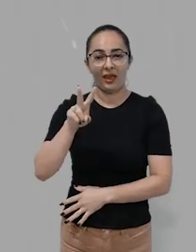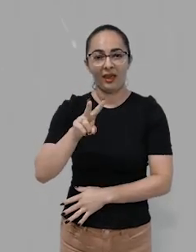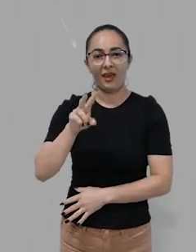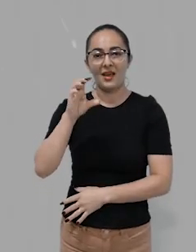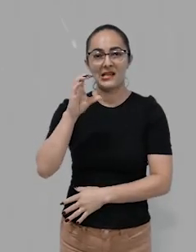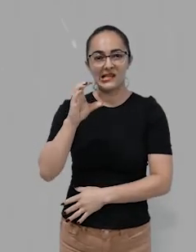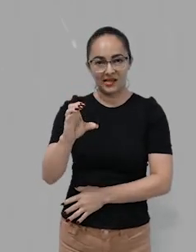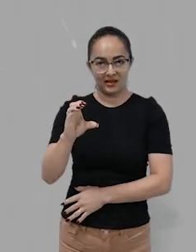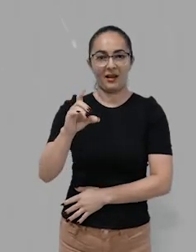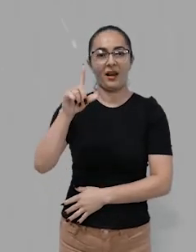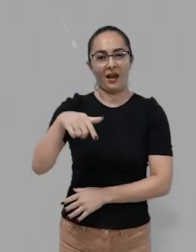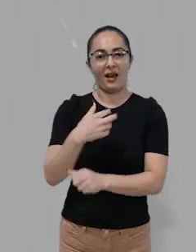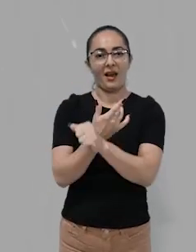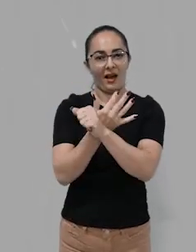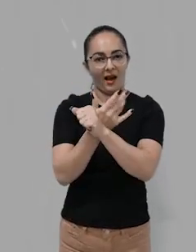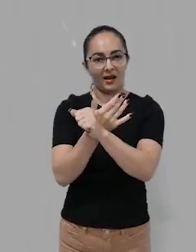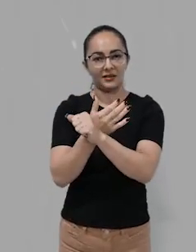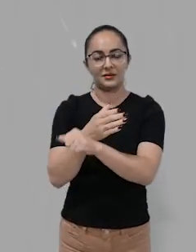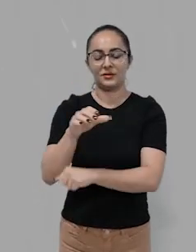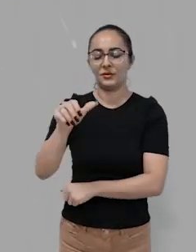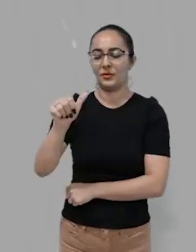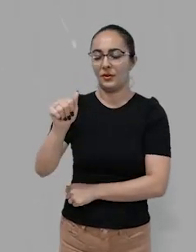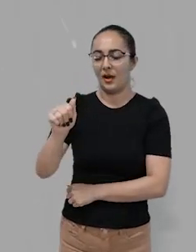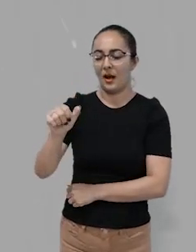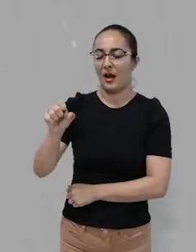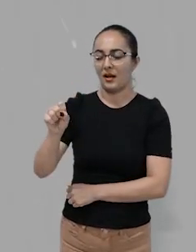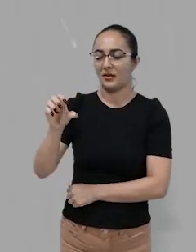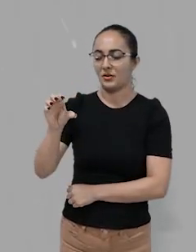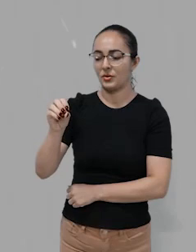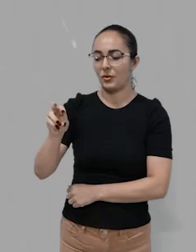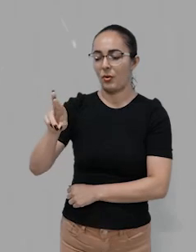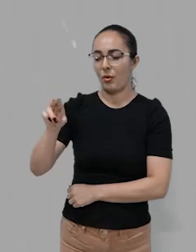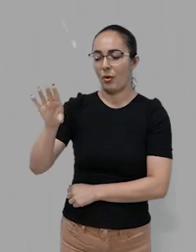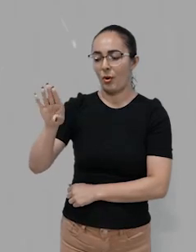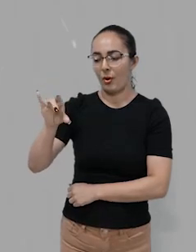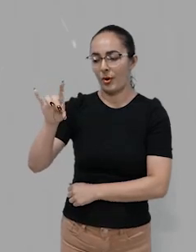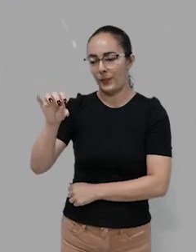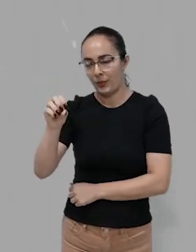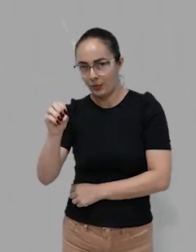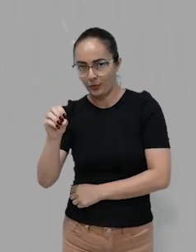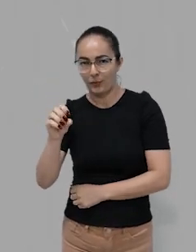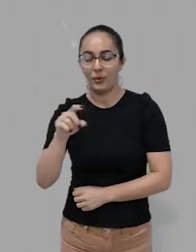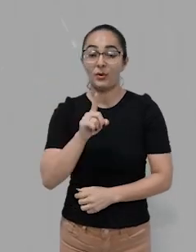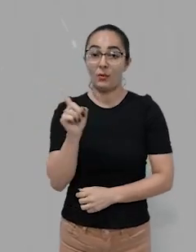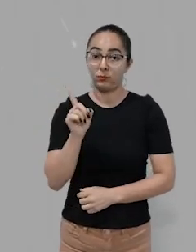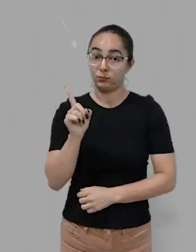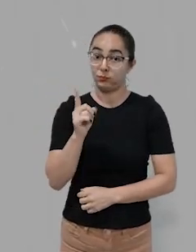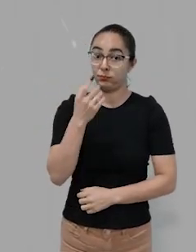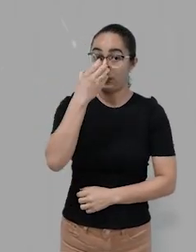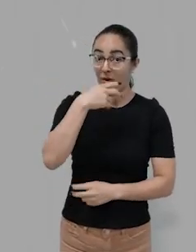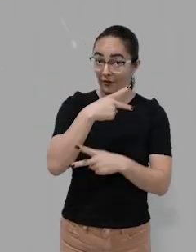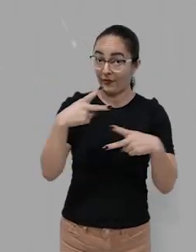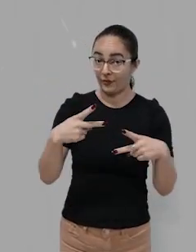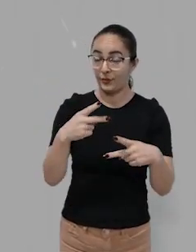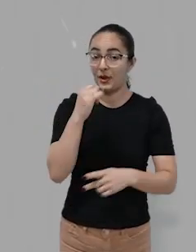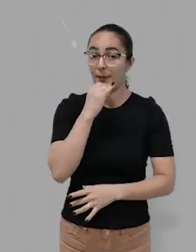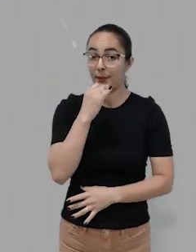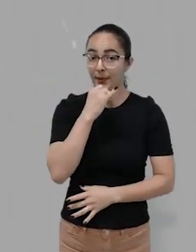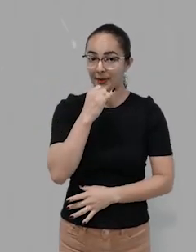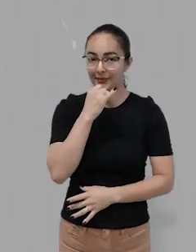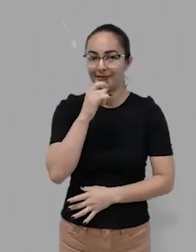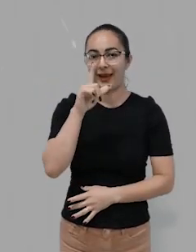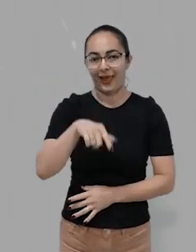que é um ácido, é o ácido ascórbico. Então, essas frutas, elas são, por exemplo, elas